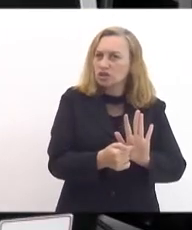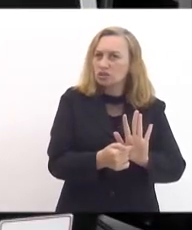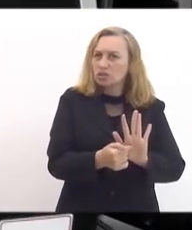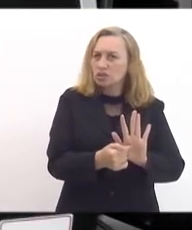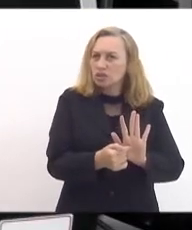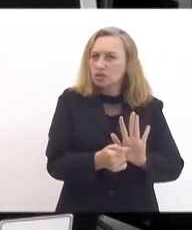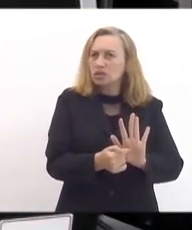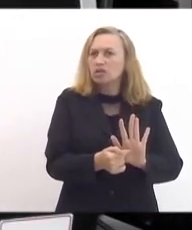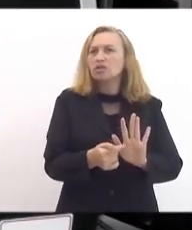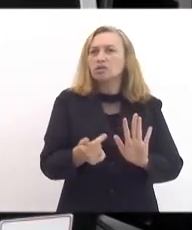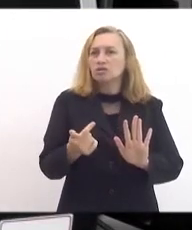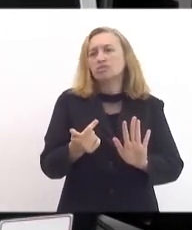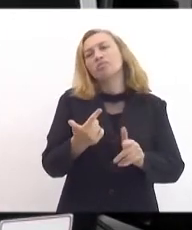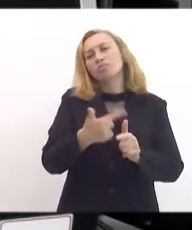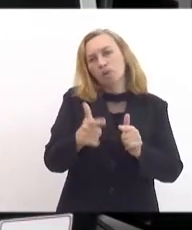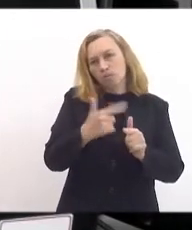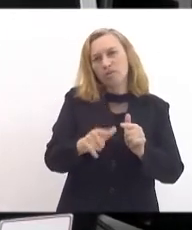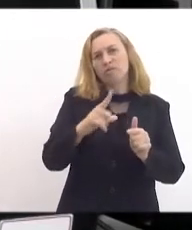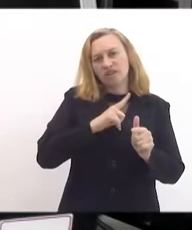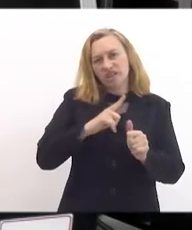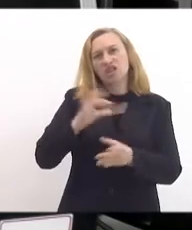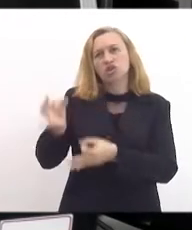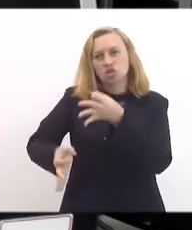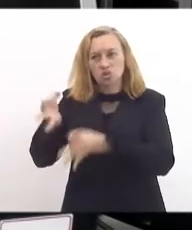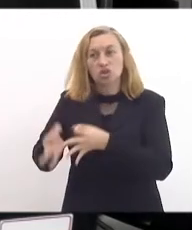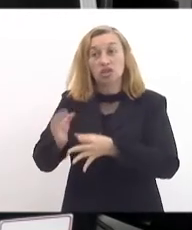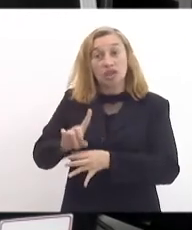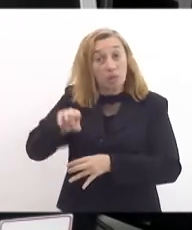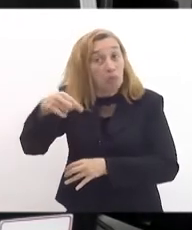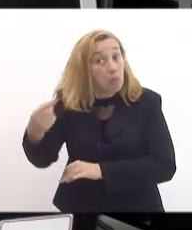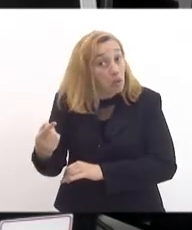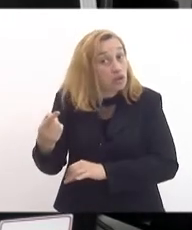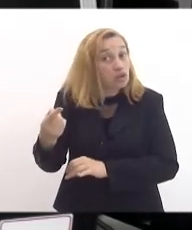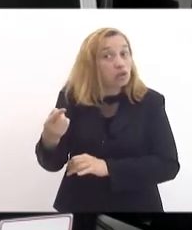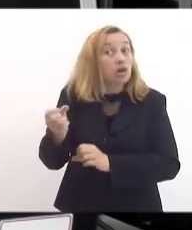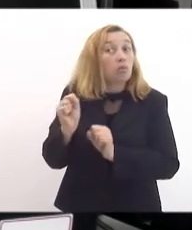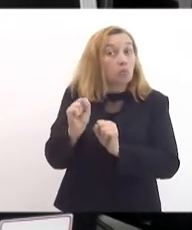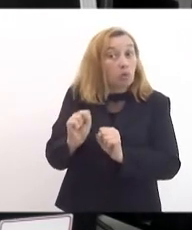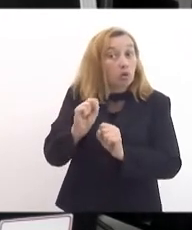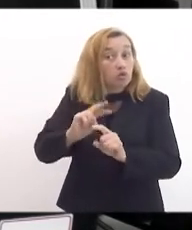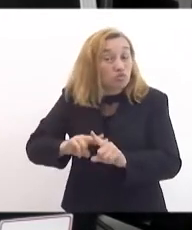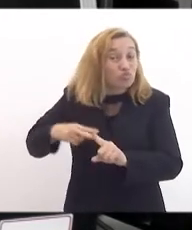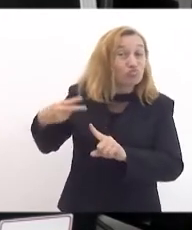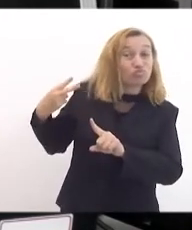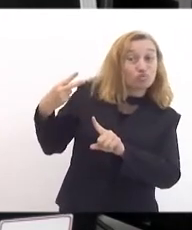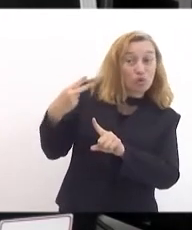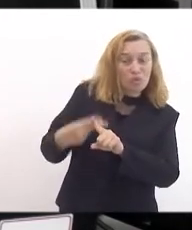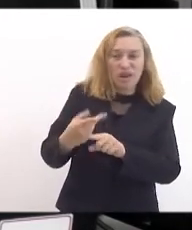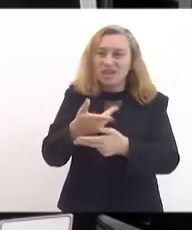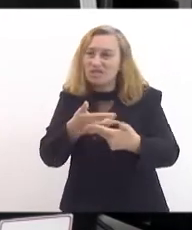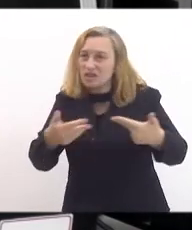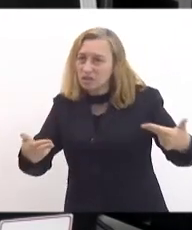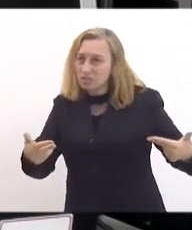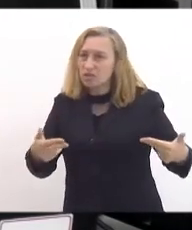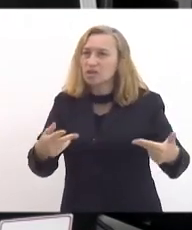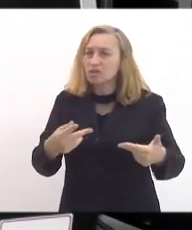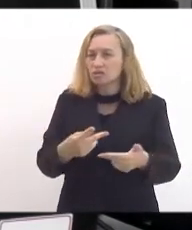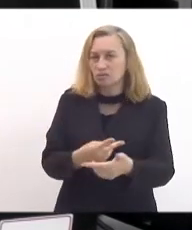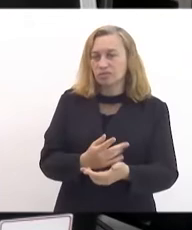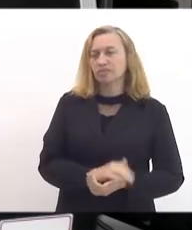a gente vai ter problemas jurídicos que lá na frente podem se desdobrar de diversas maneiras